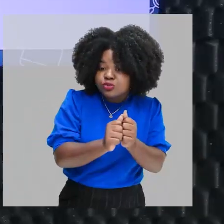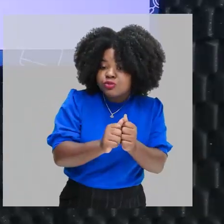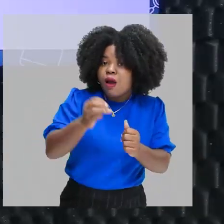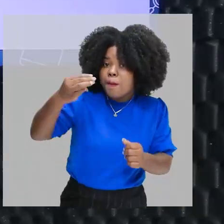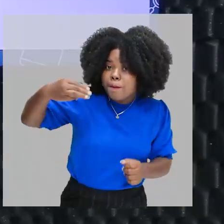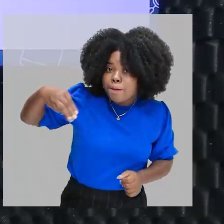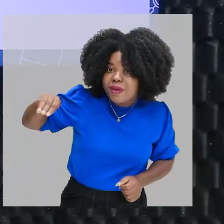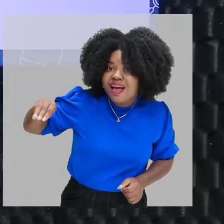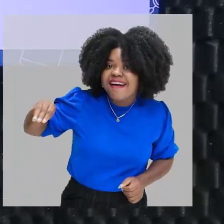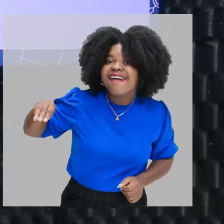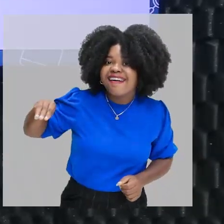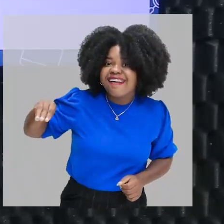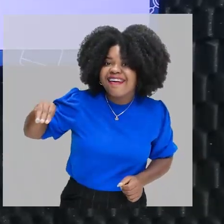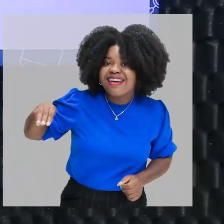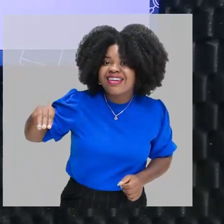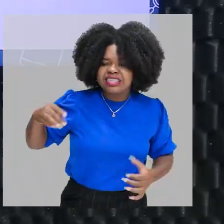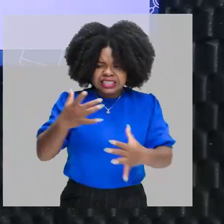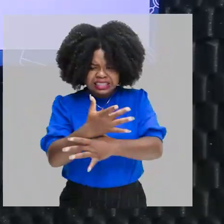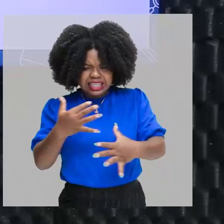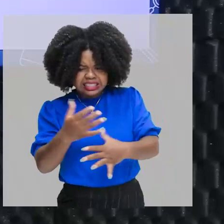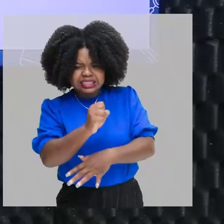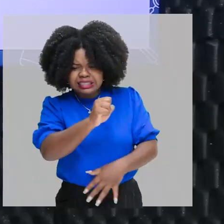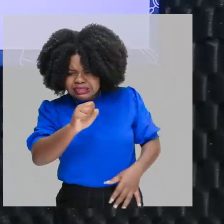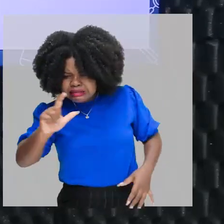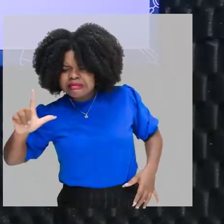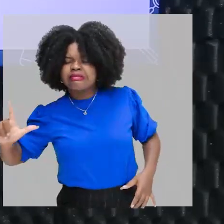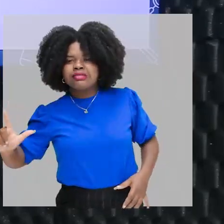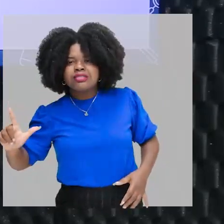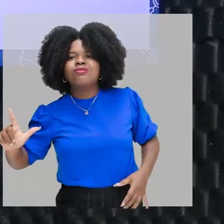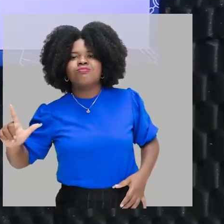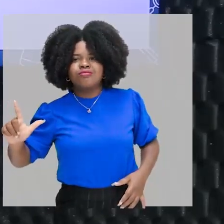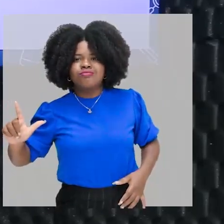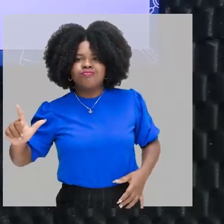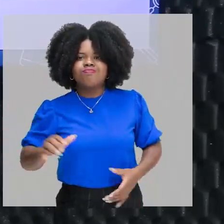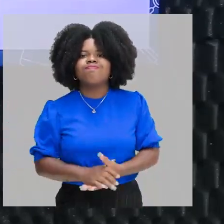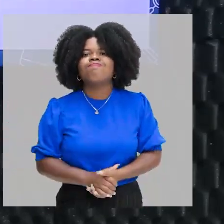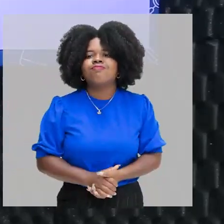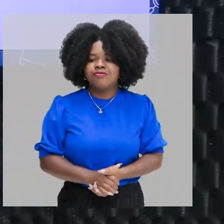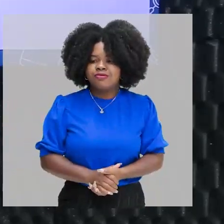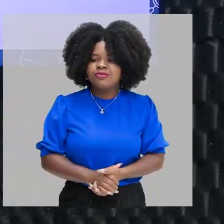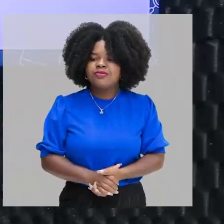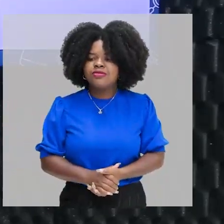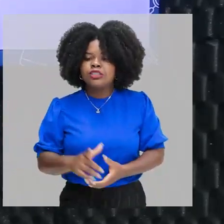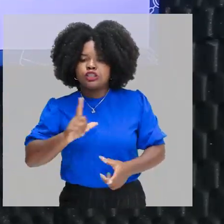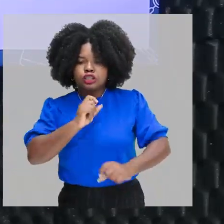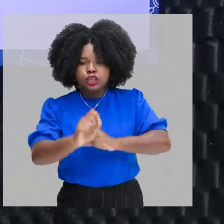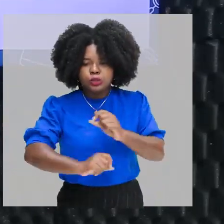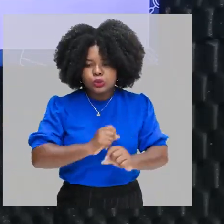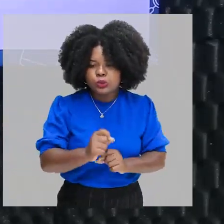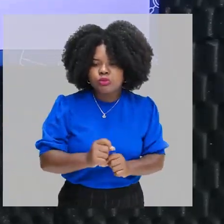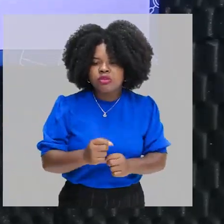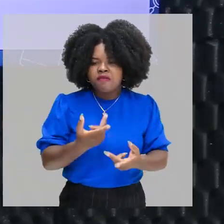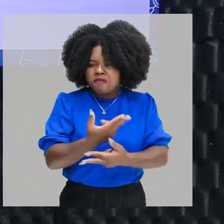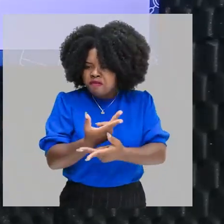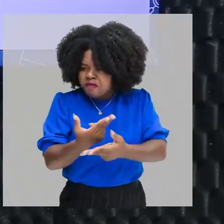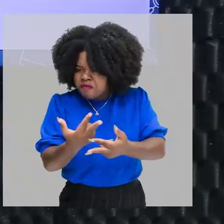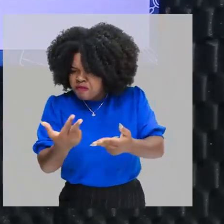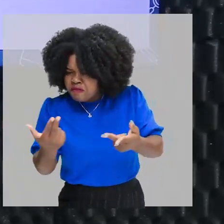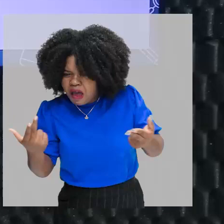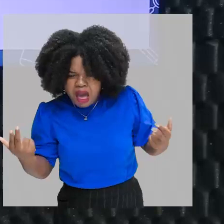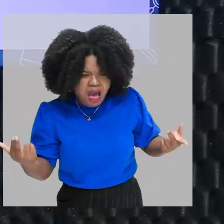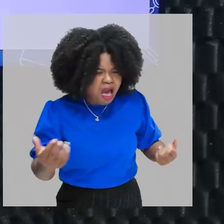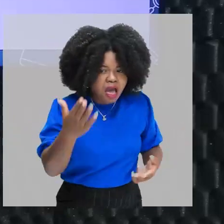estado, ó. Na cidade de São Luís, o grande investimento midiático, o crescente mercado de discos e